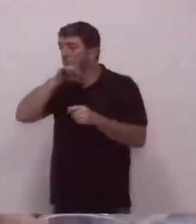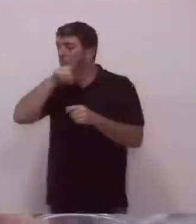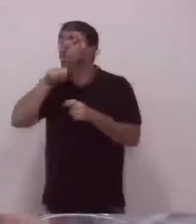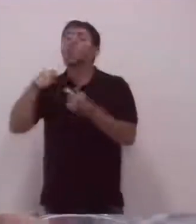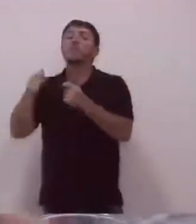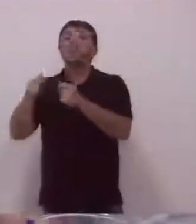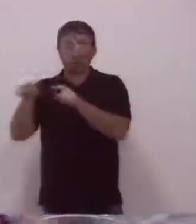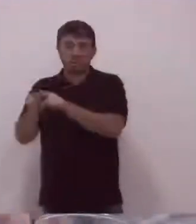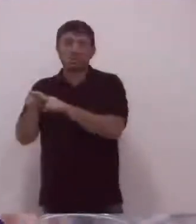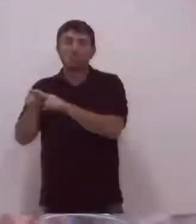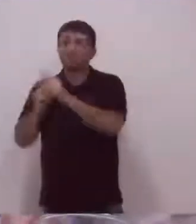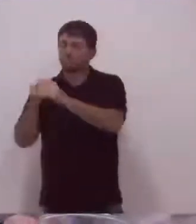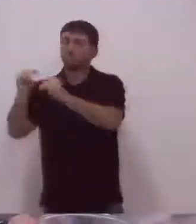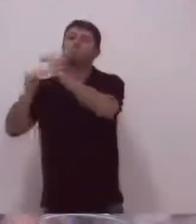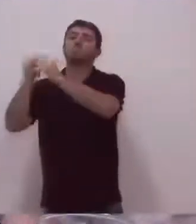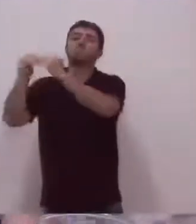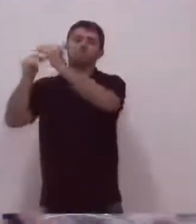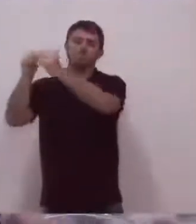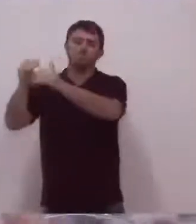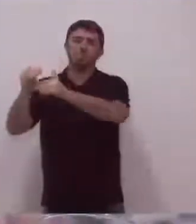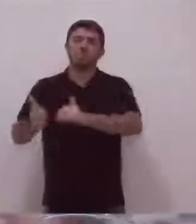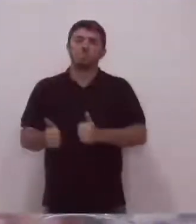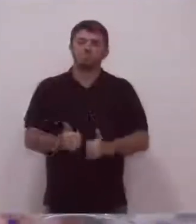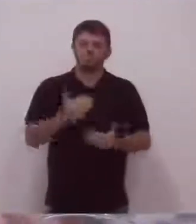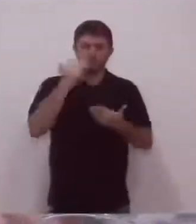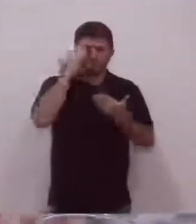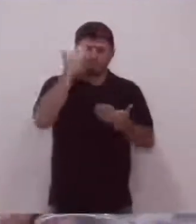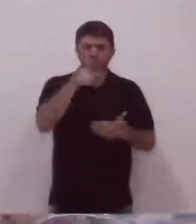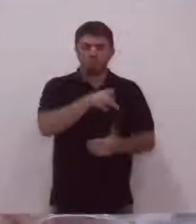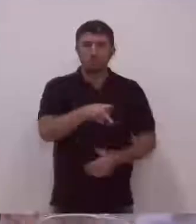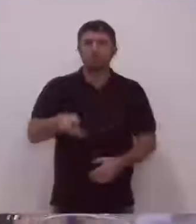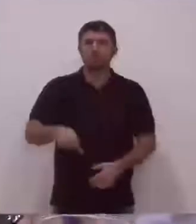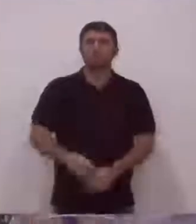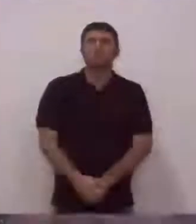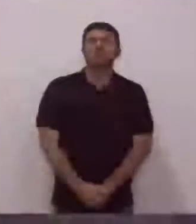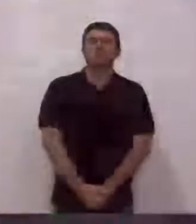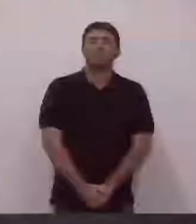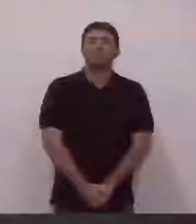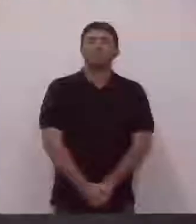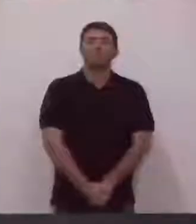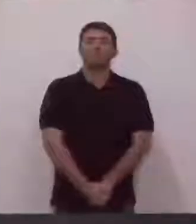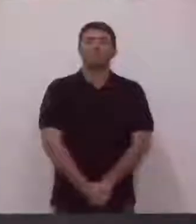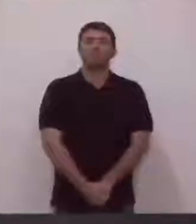zona de conforto e melhorar ainda mais. Obrigado, presidente.